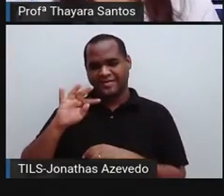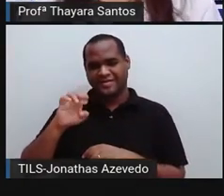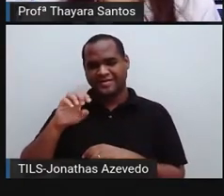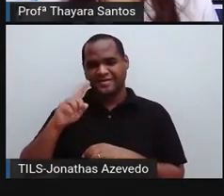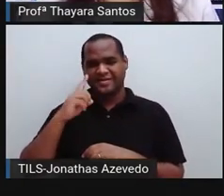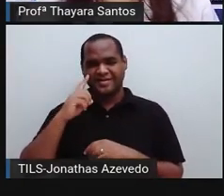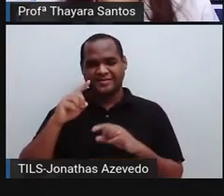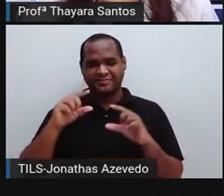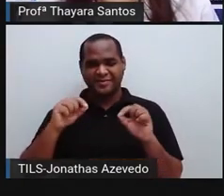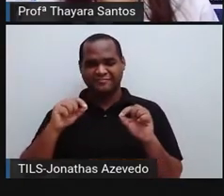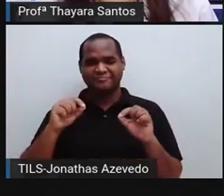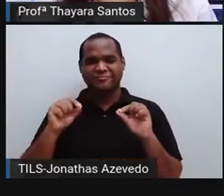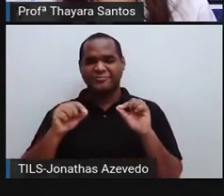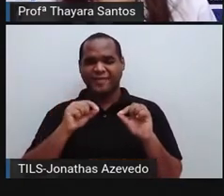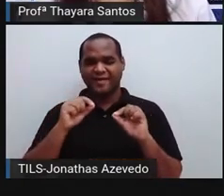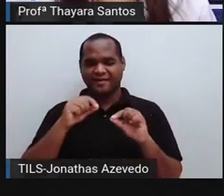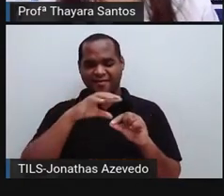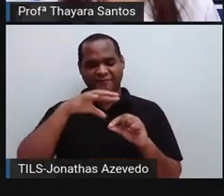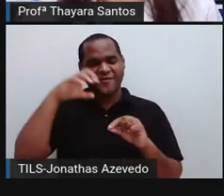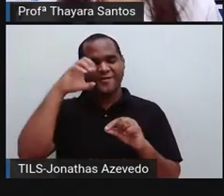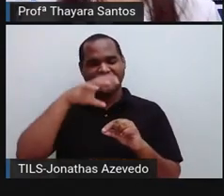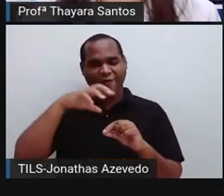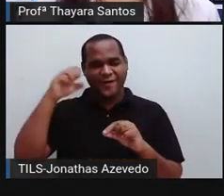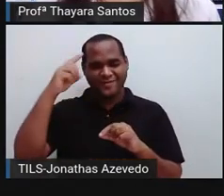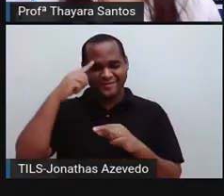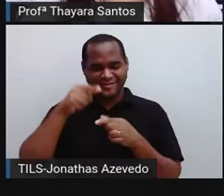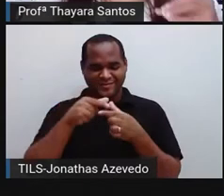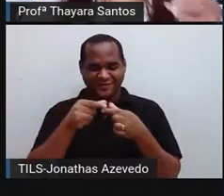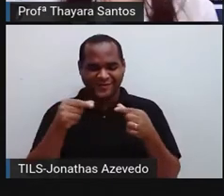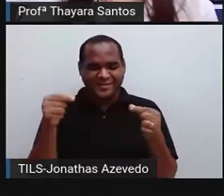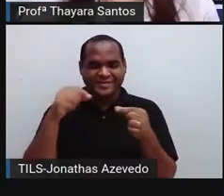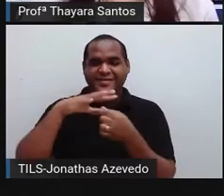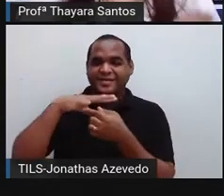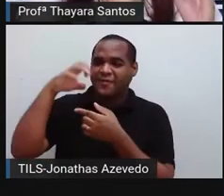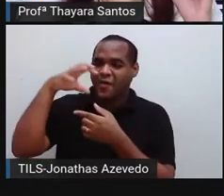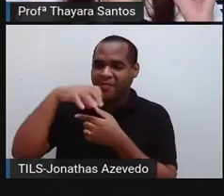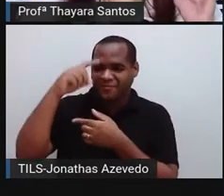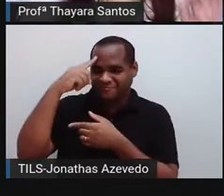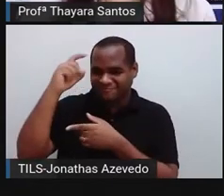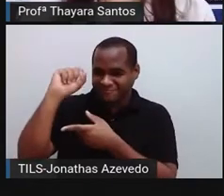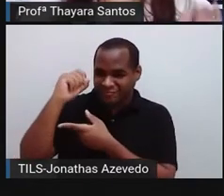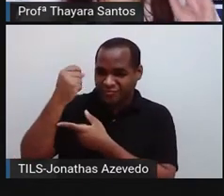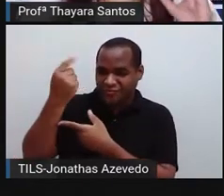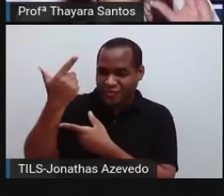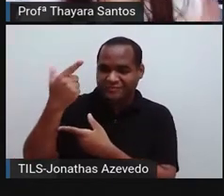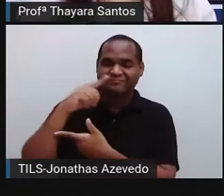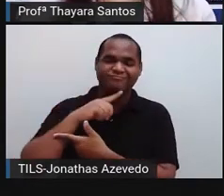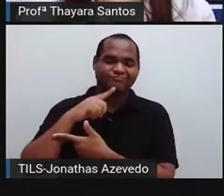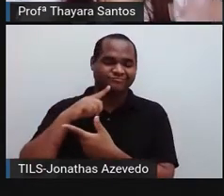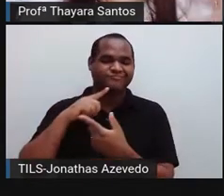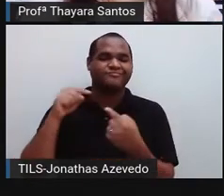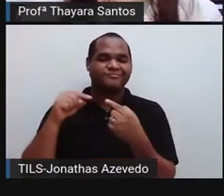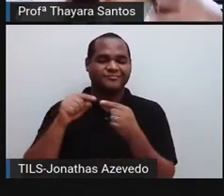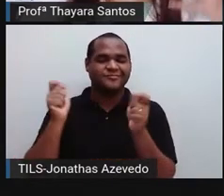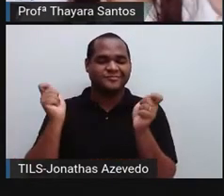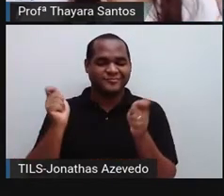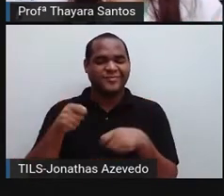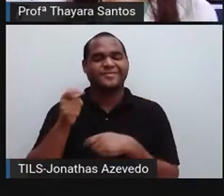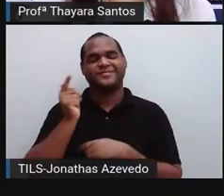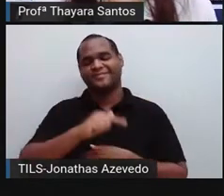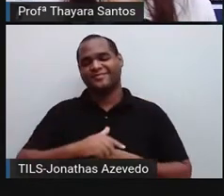o que é um organismo fotossintetizante? O organismo fotossintetizante é aquele que tem capacidade de